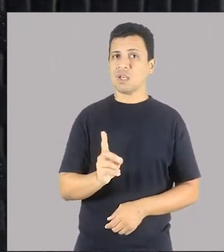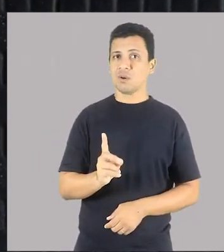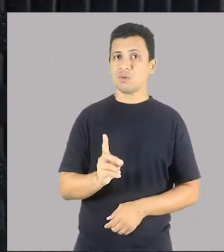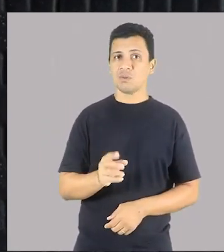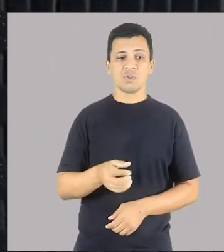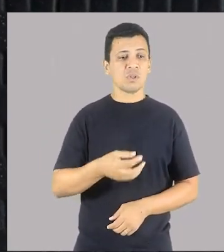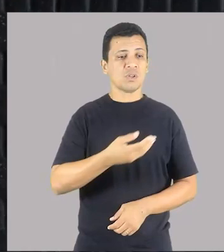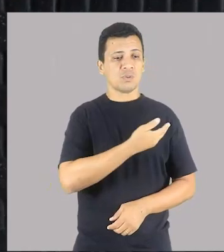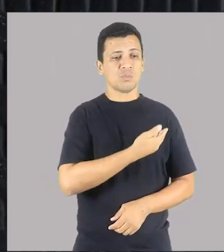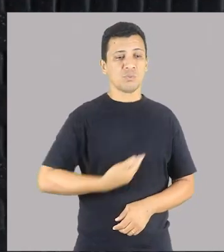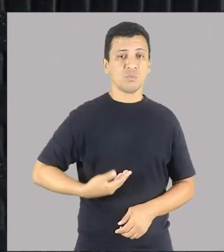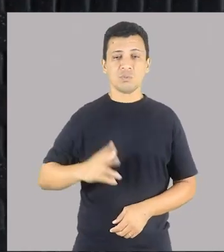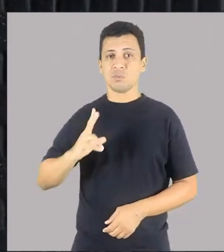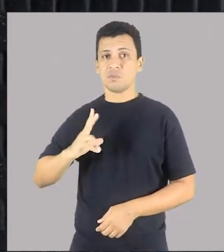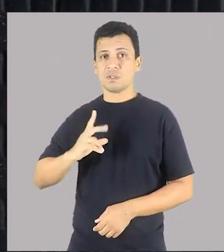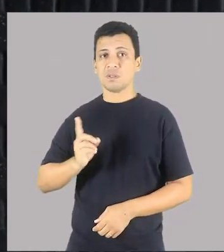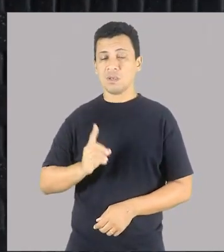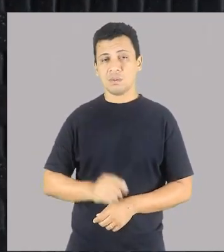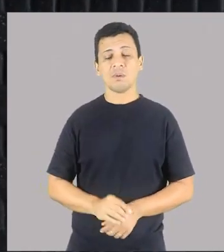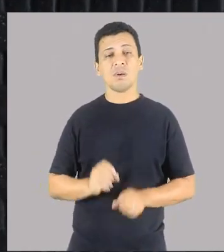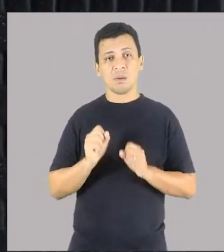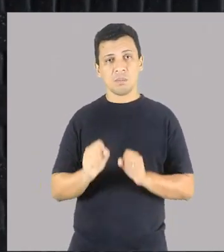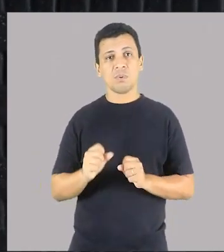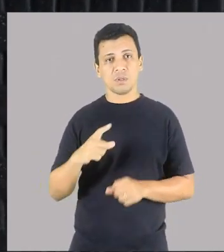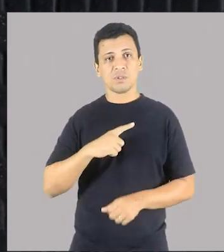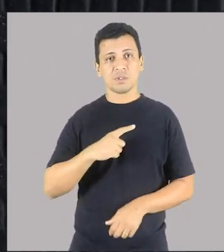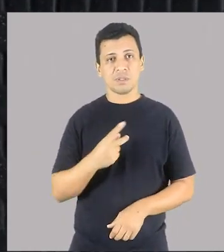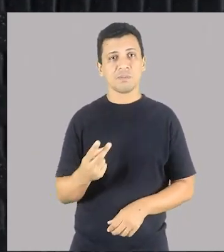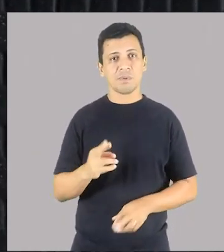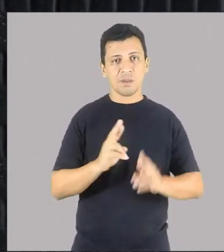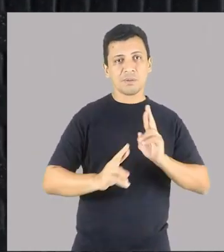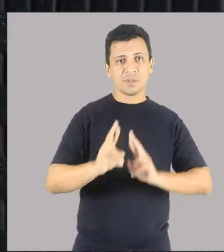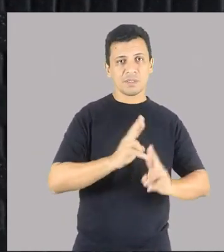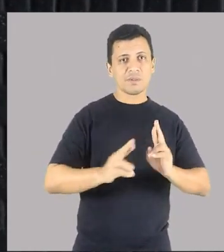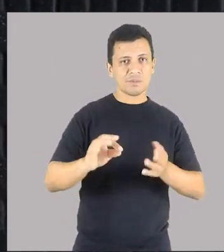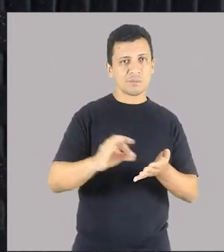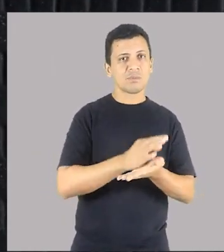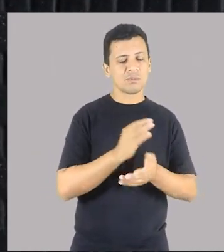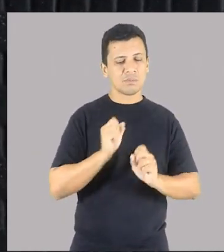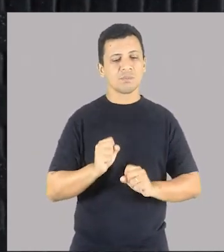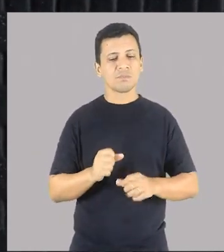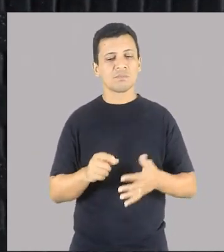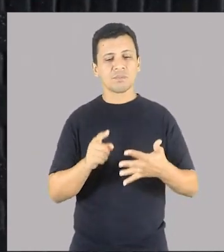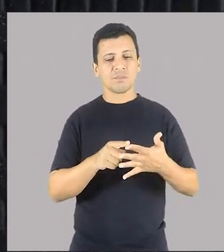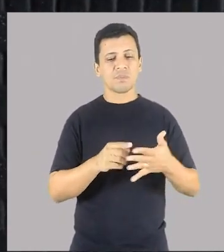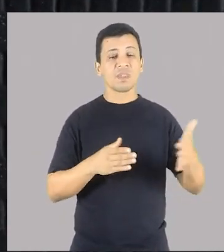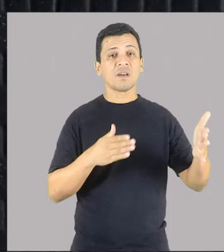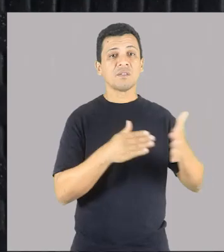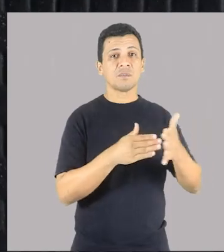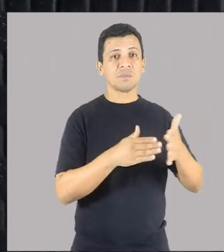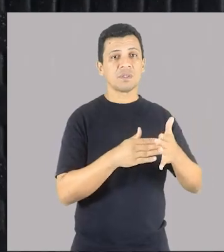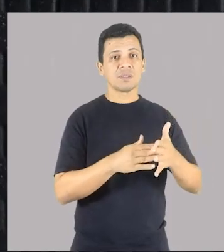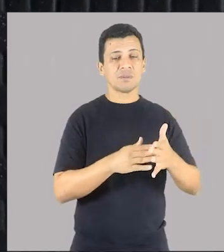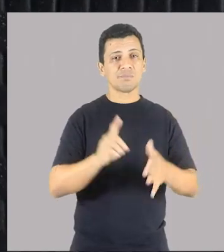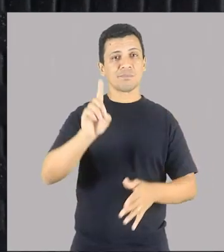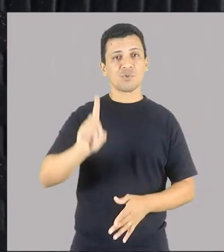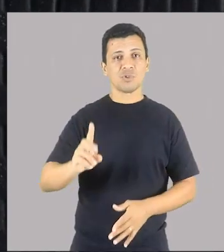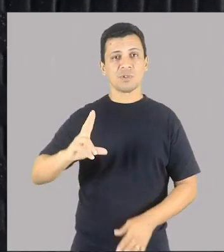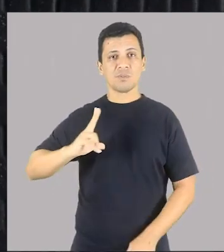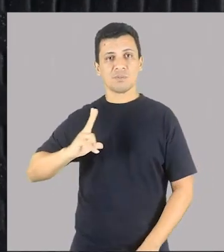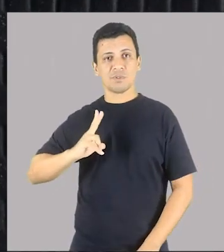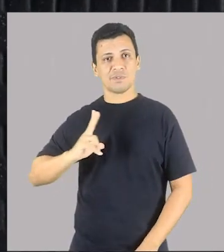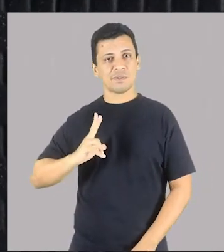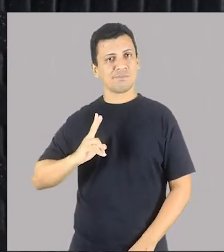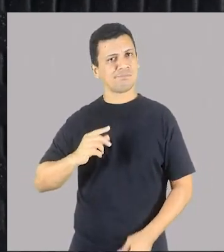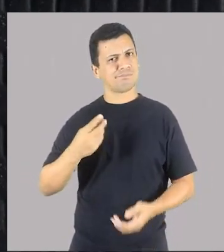jurídica de direito público e privado, é porque ele pode atuar nas relações também contratuais. Limitado ao direito privado, aí a gente já sabe que não é